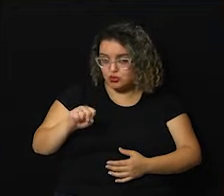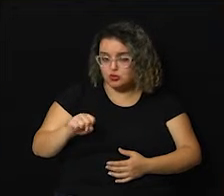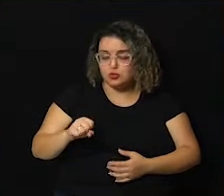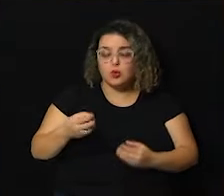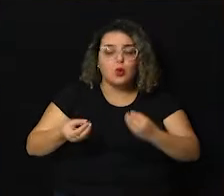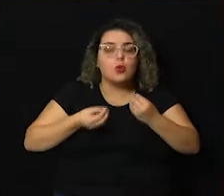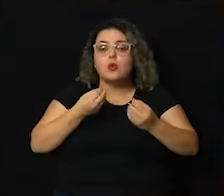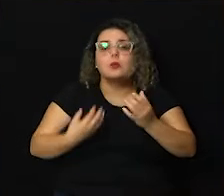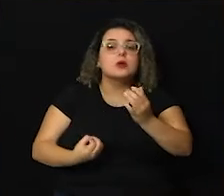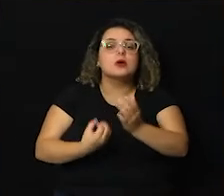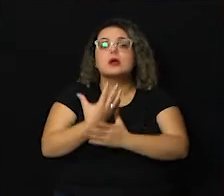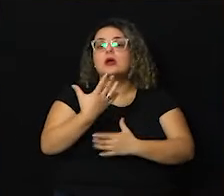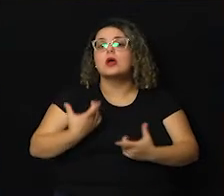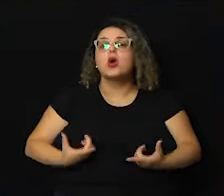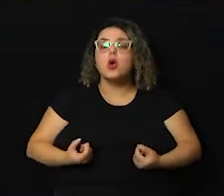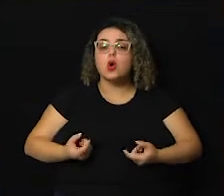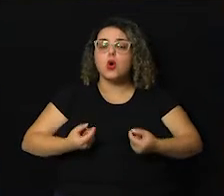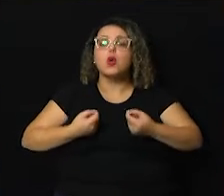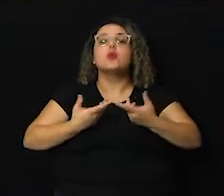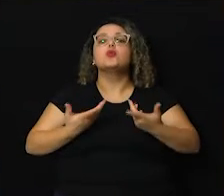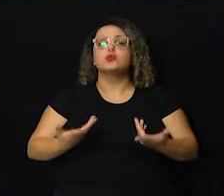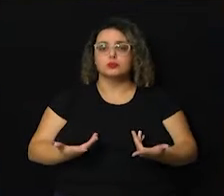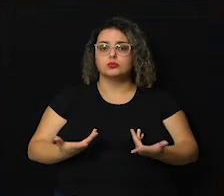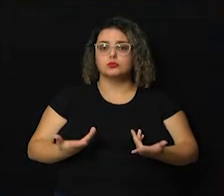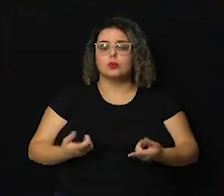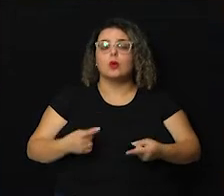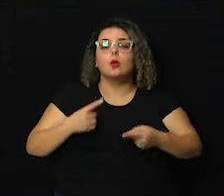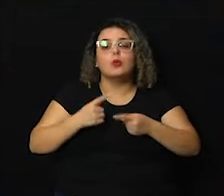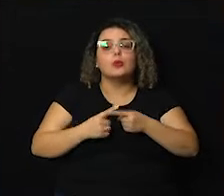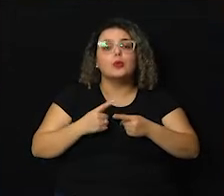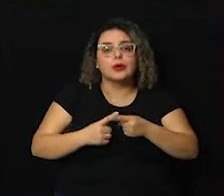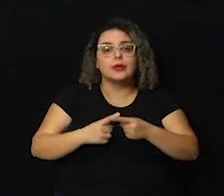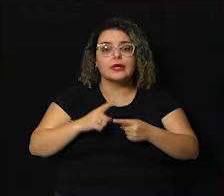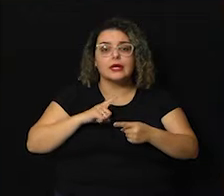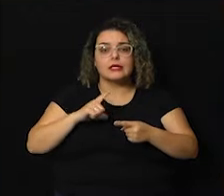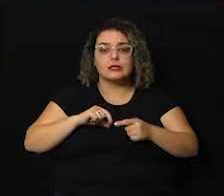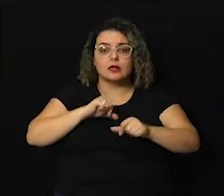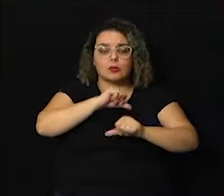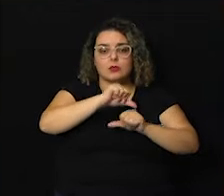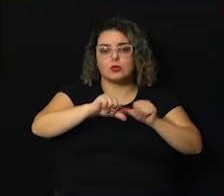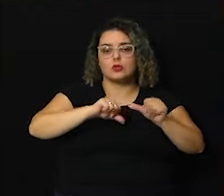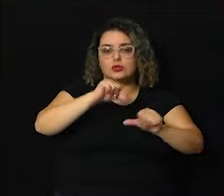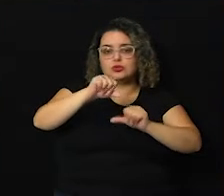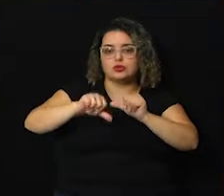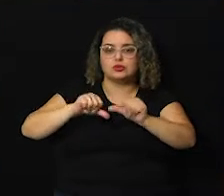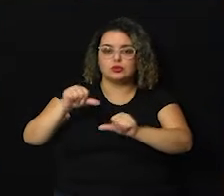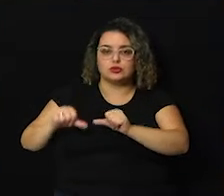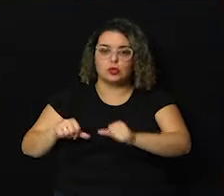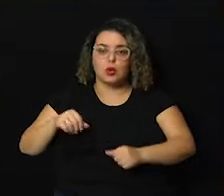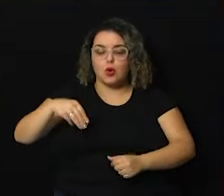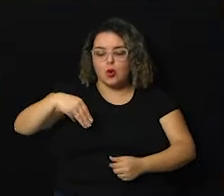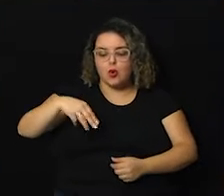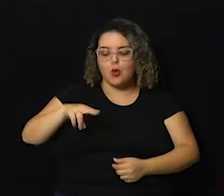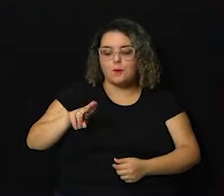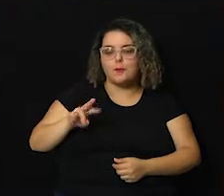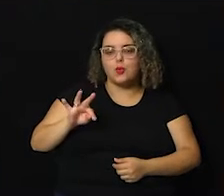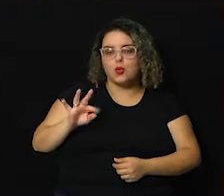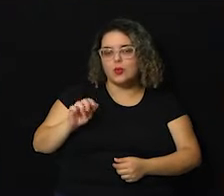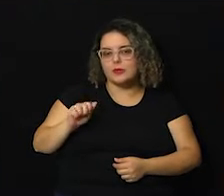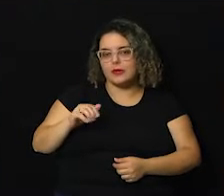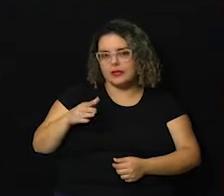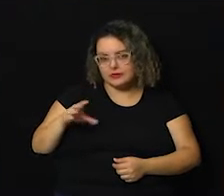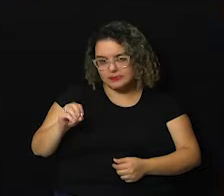como é que nasce um câncer? Um câncer nasce porque existem modificações, o que a gente chama de